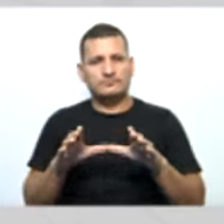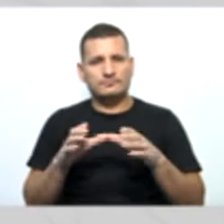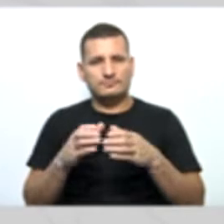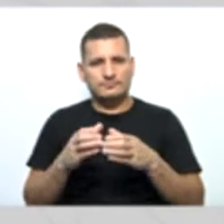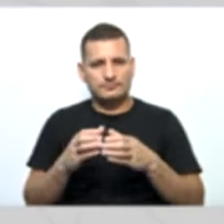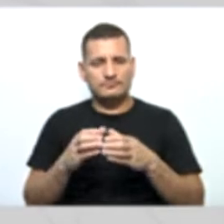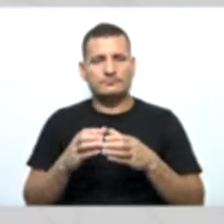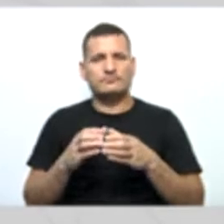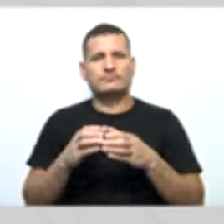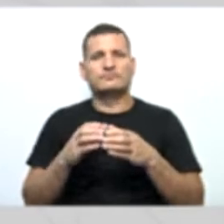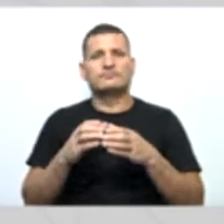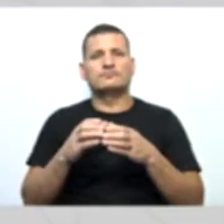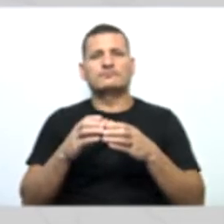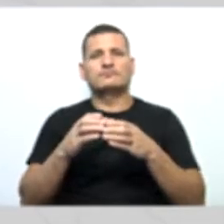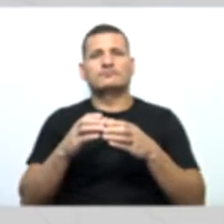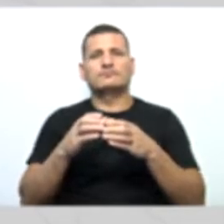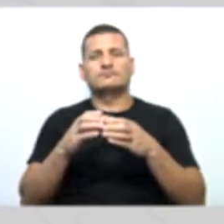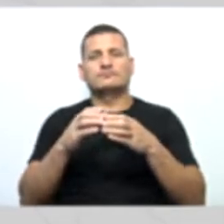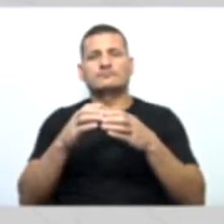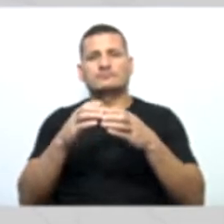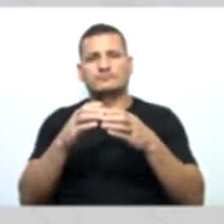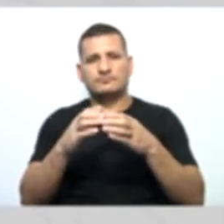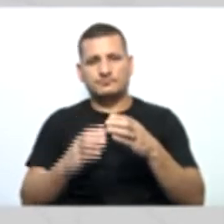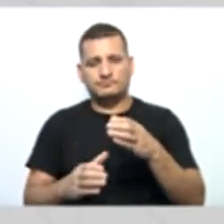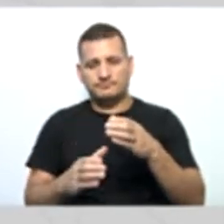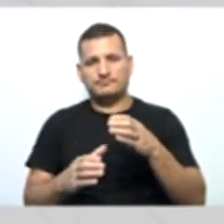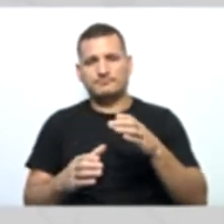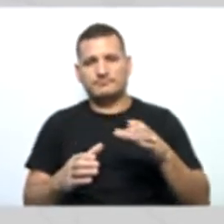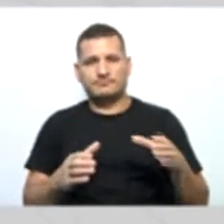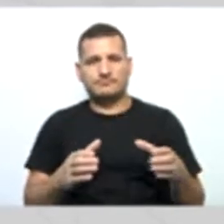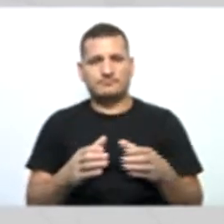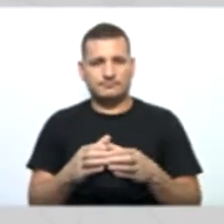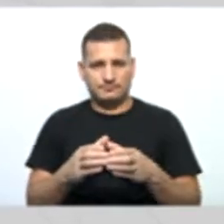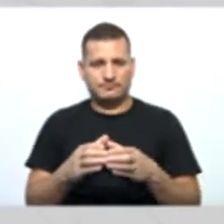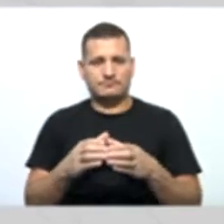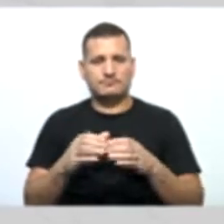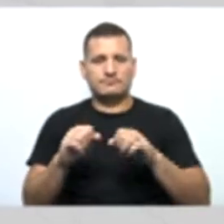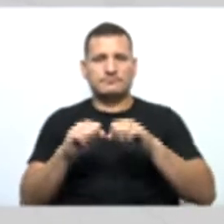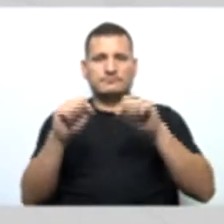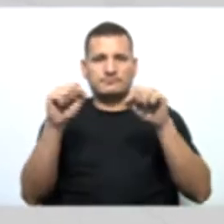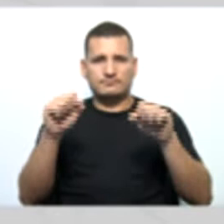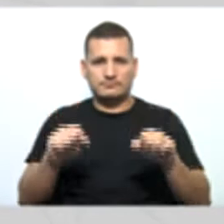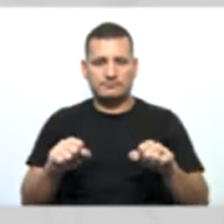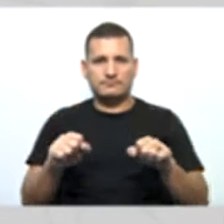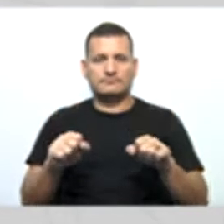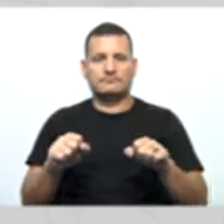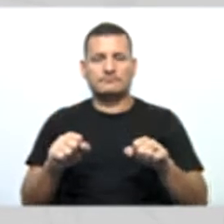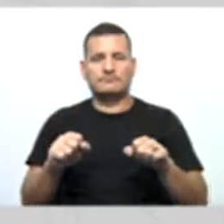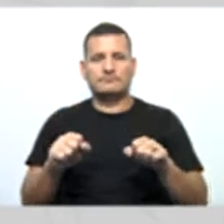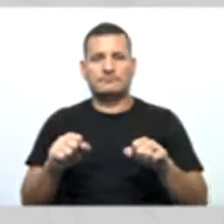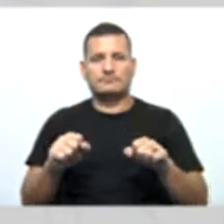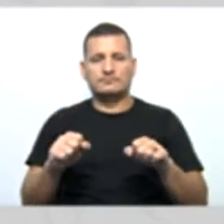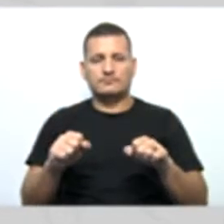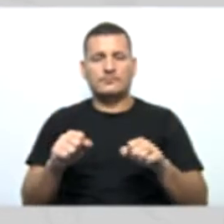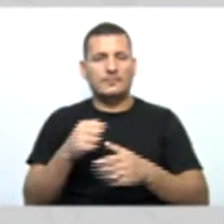de subsistema que se interagem na forma de um sistema maior. Um